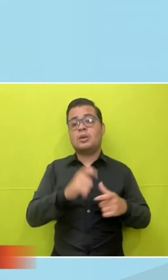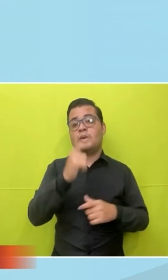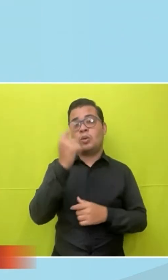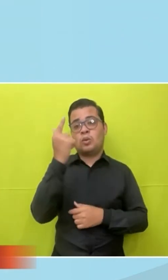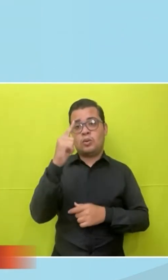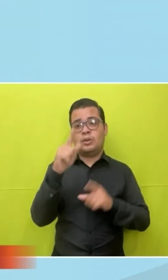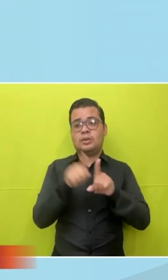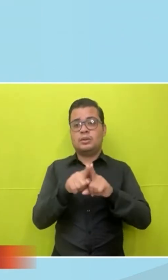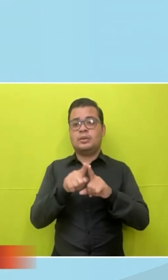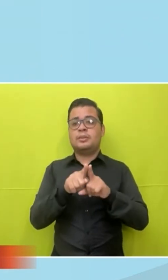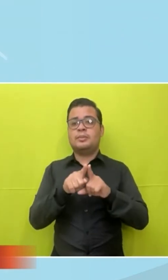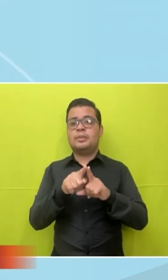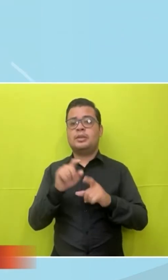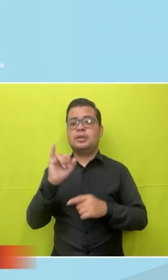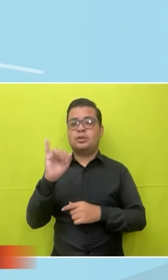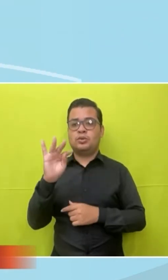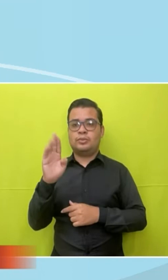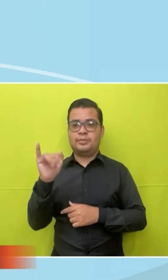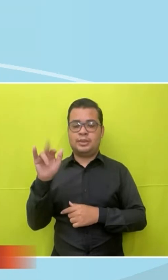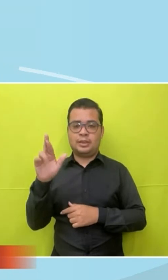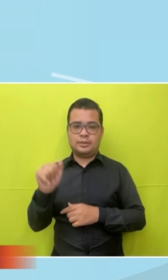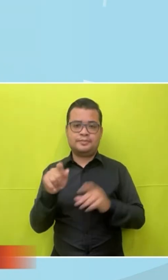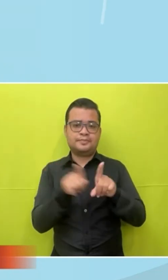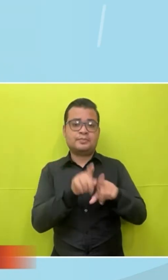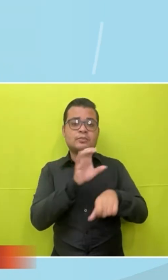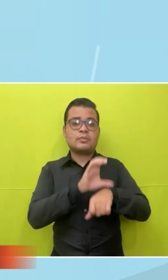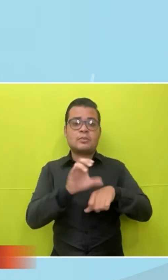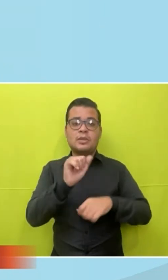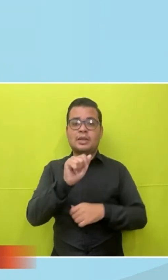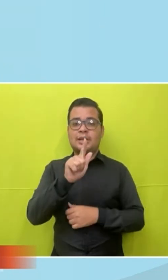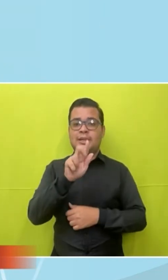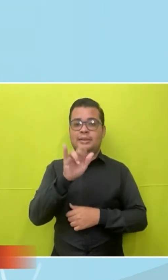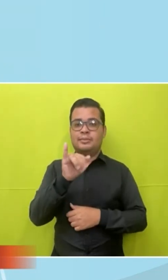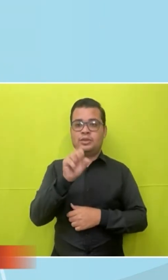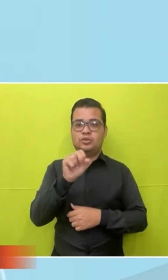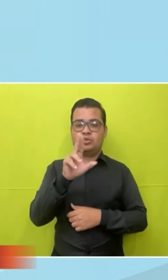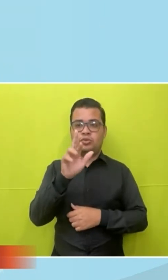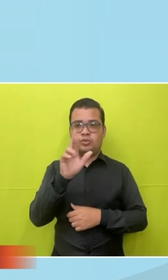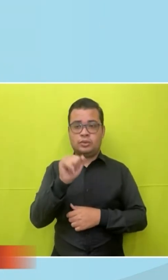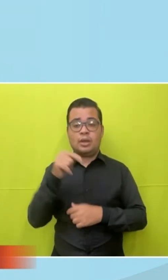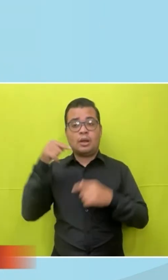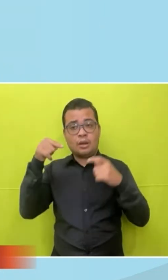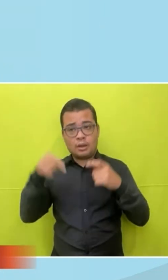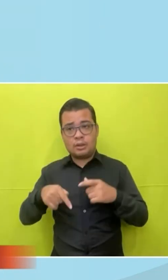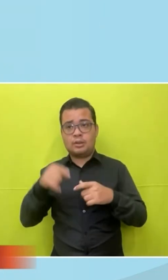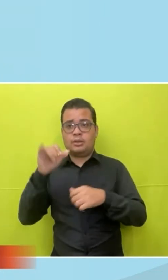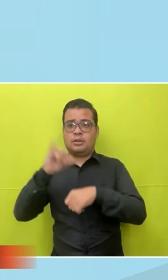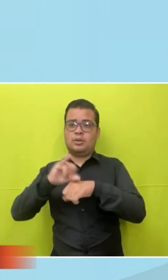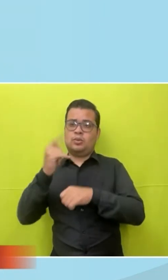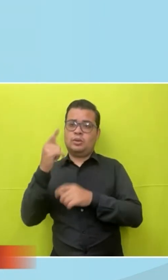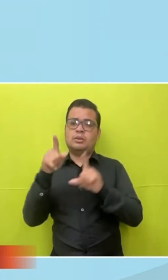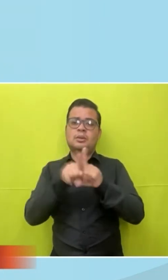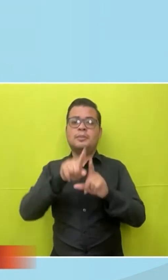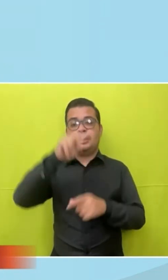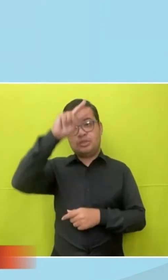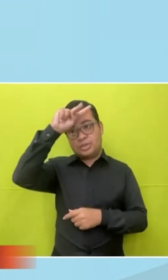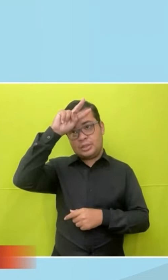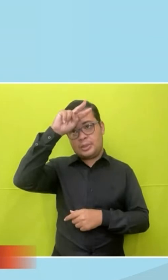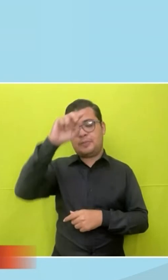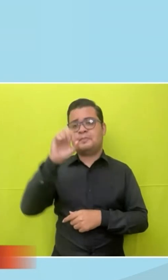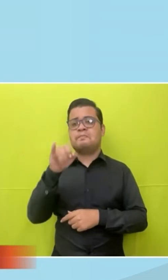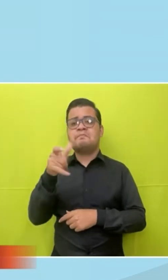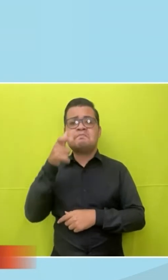de agrimensura aqui na capital e na cidade de Jataí. Os candidatos interessados devem realizar a inscrição